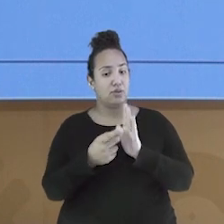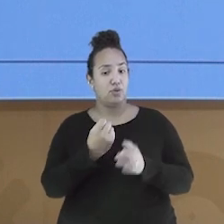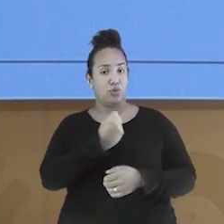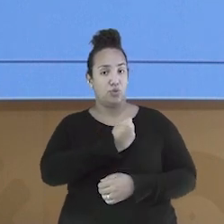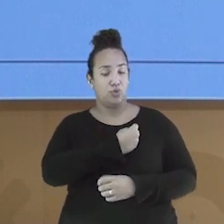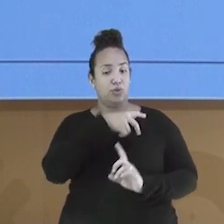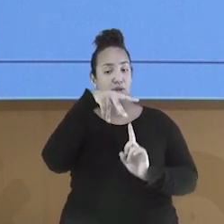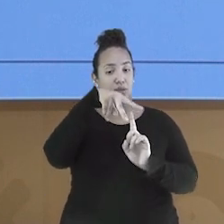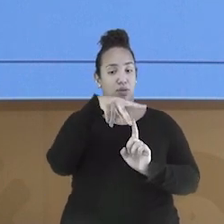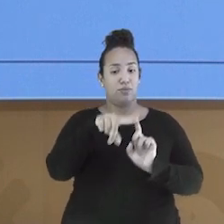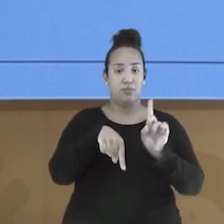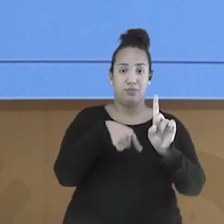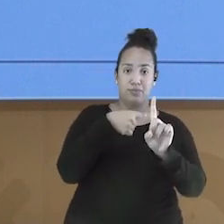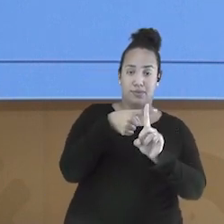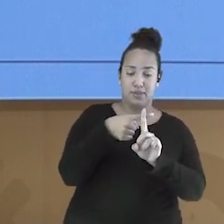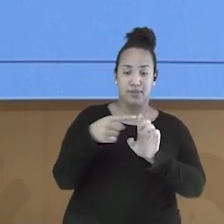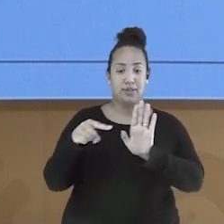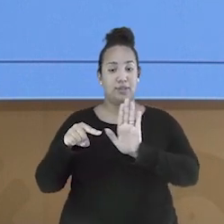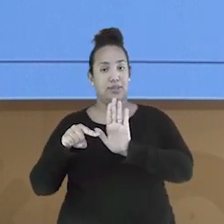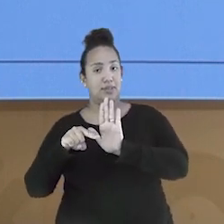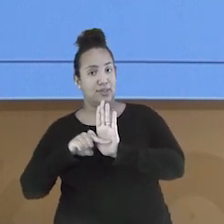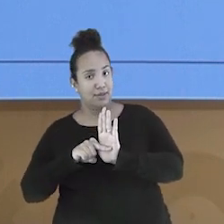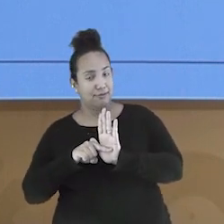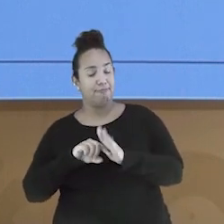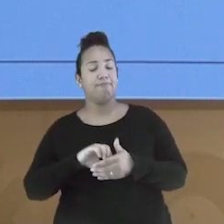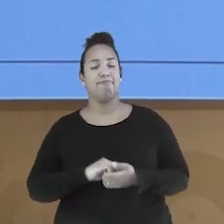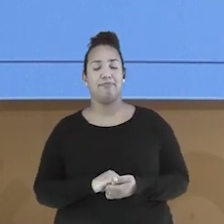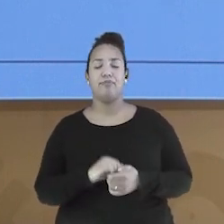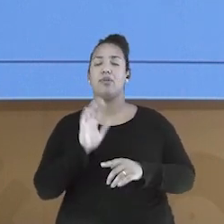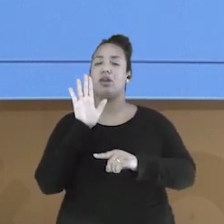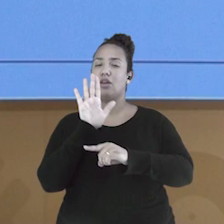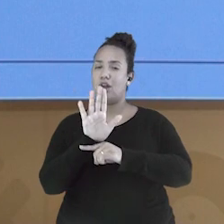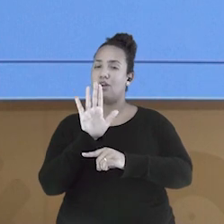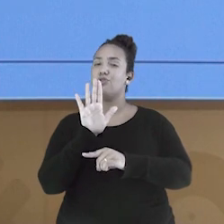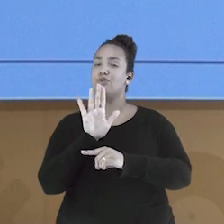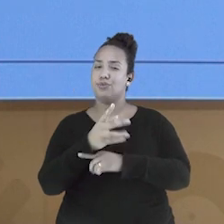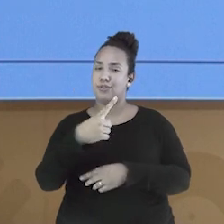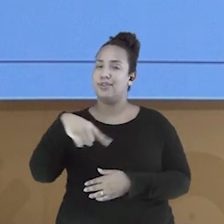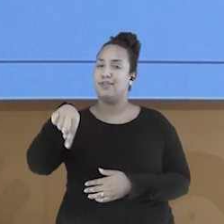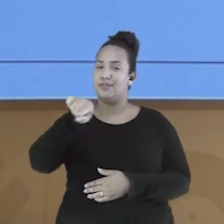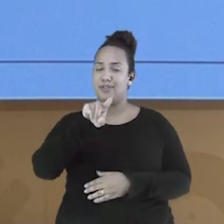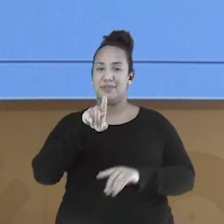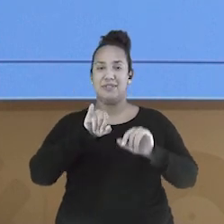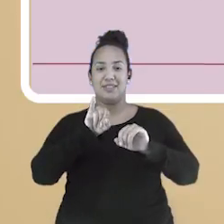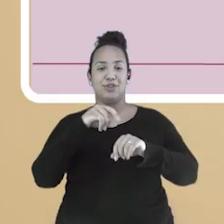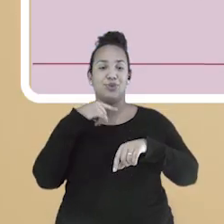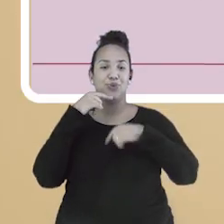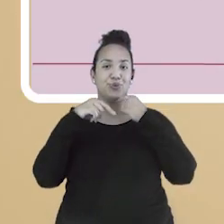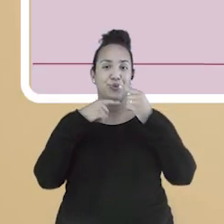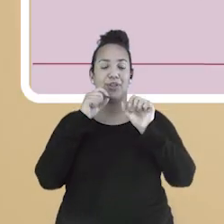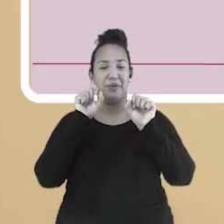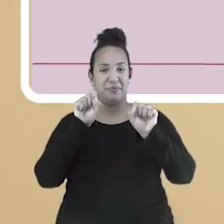positivos e negativos? Isso ajuda muito quando bate aquela dúvida na hora da atividade.